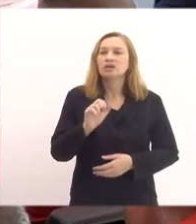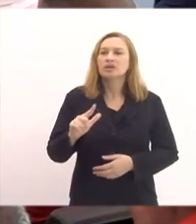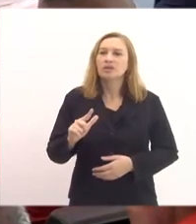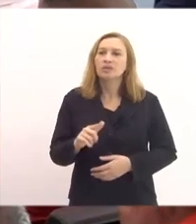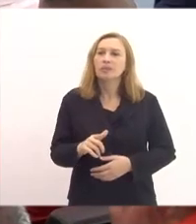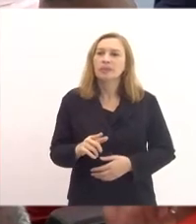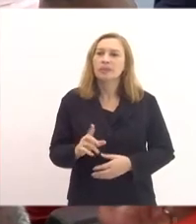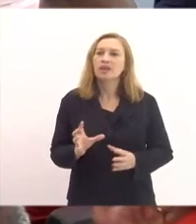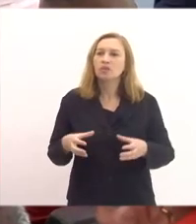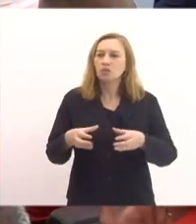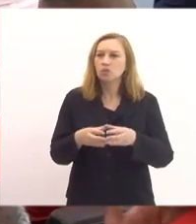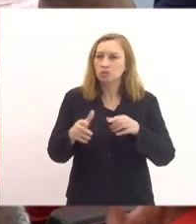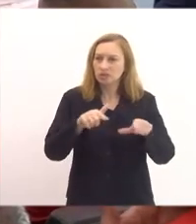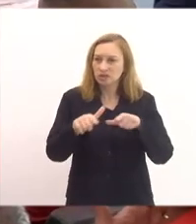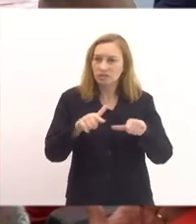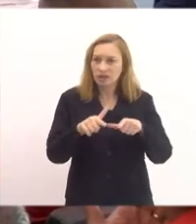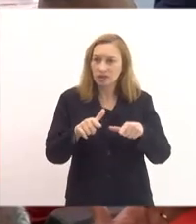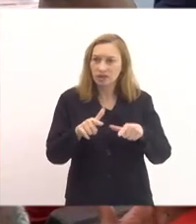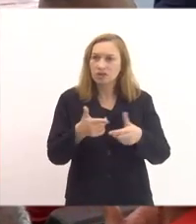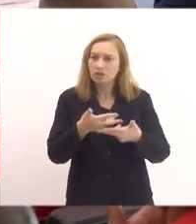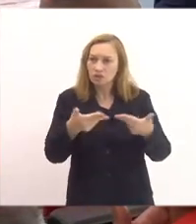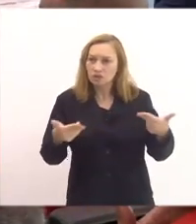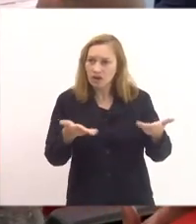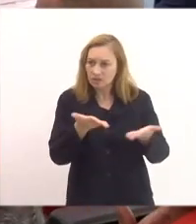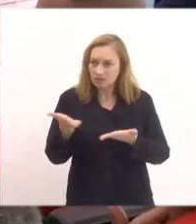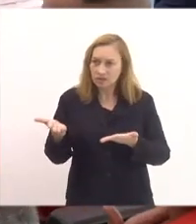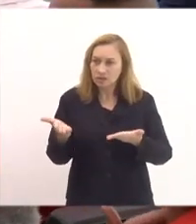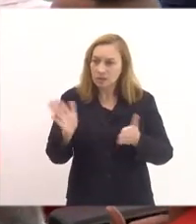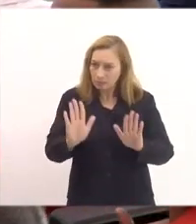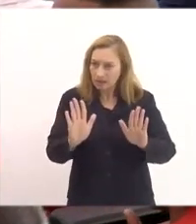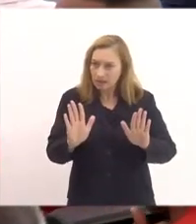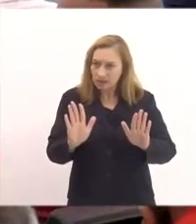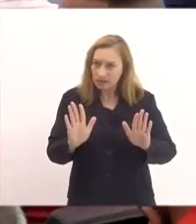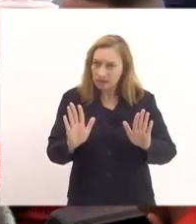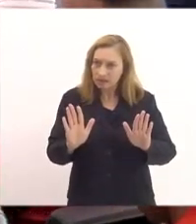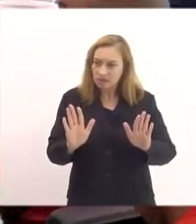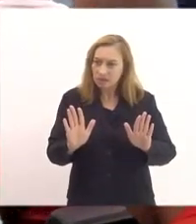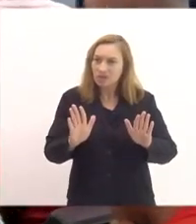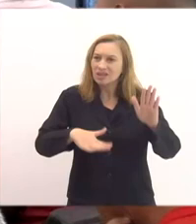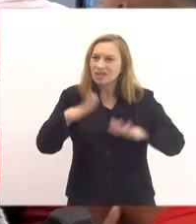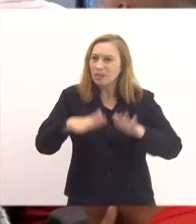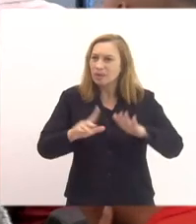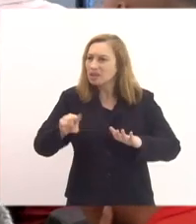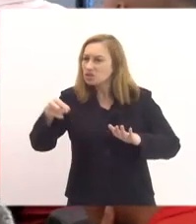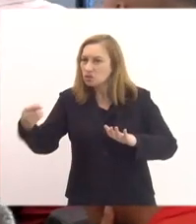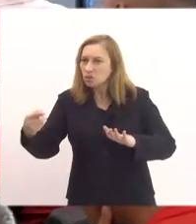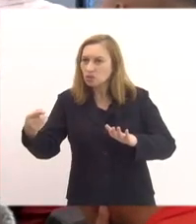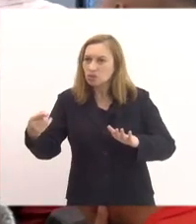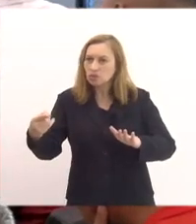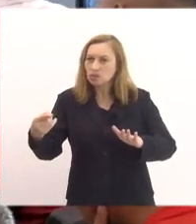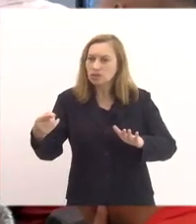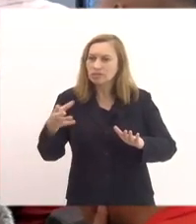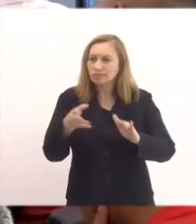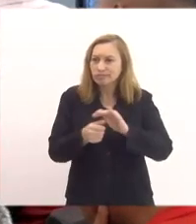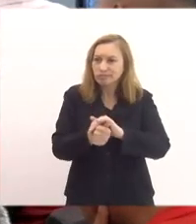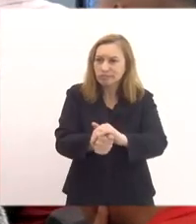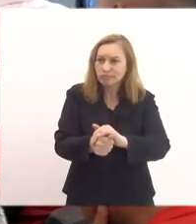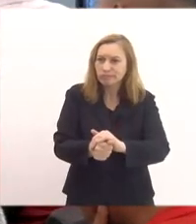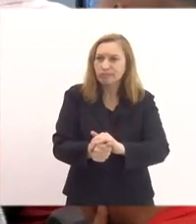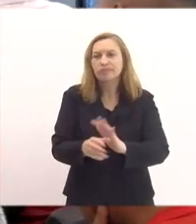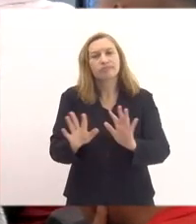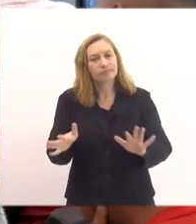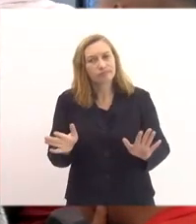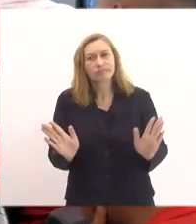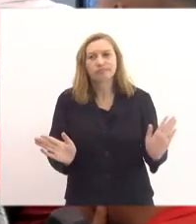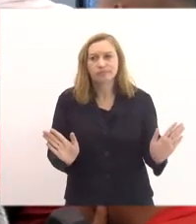a gente fazer um grupo de trabalho com vários organismos. Né? Mas assim, quando depende de outros organismos, é lento, porque aí não vem, não pode, e